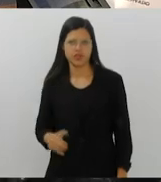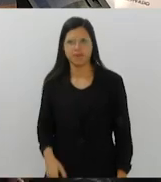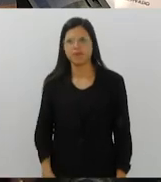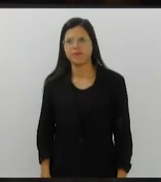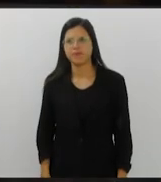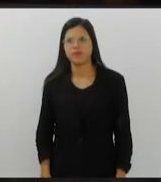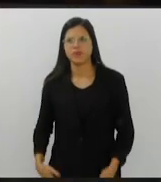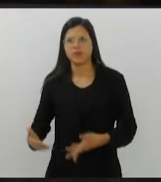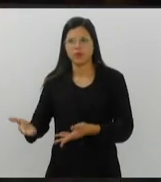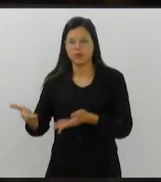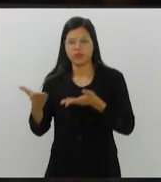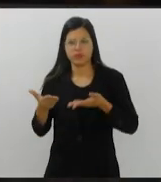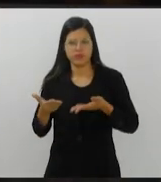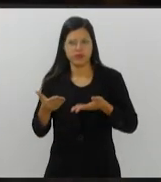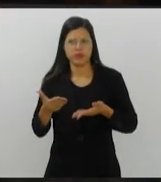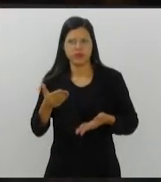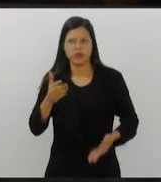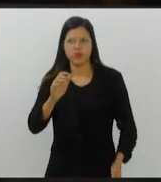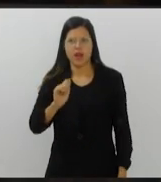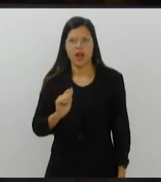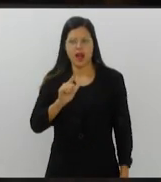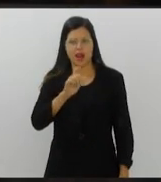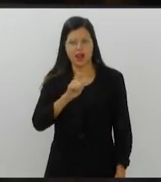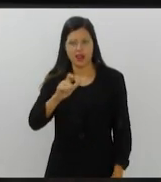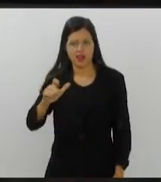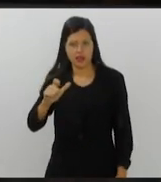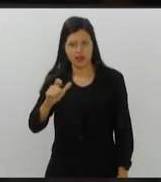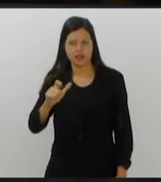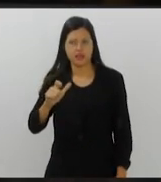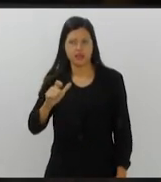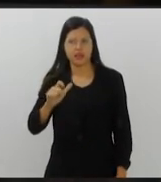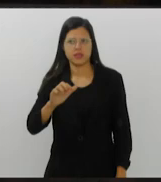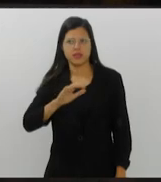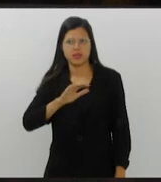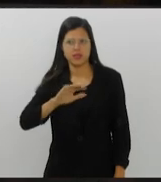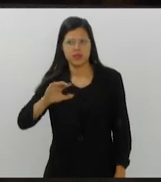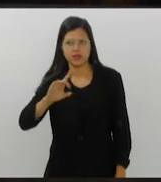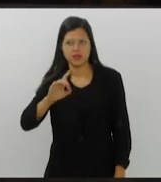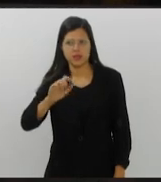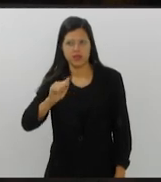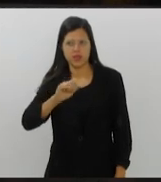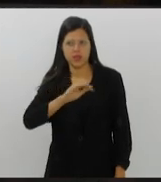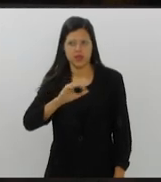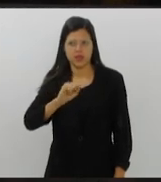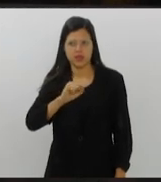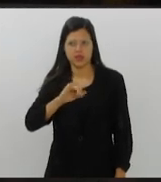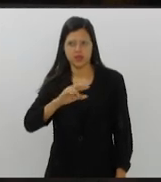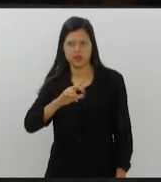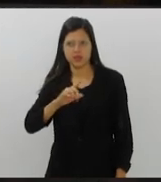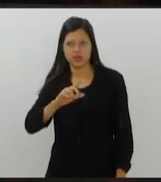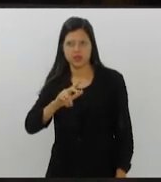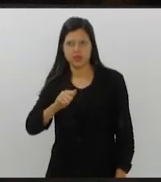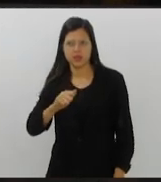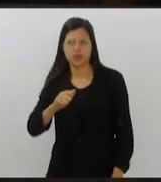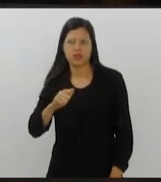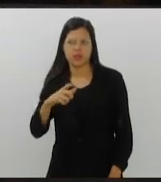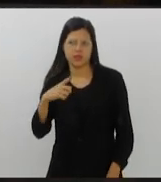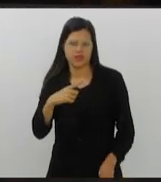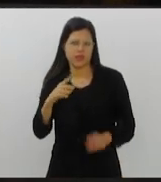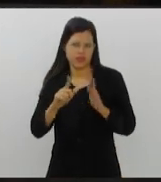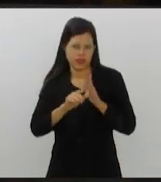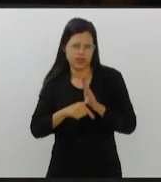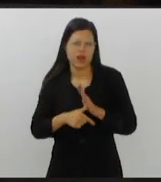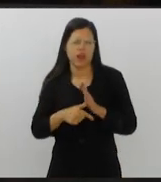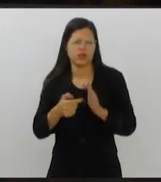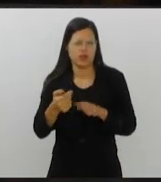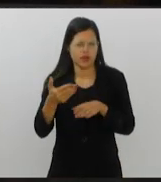Convido ainda o senhor Alex da Silva, o senhor Alex da Silva Busquet, teve um imprevisto, está chegando, está a caminho, daqui a